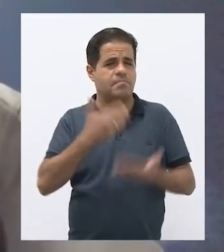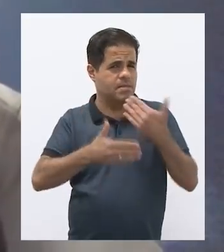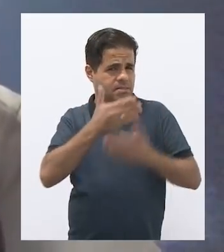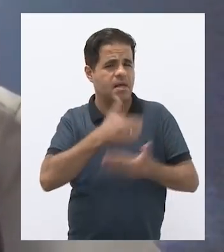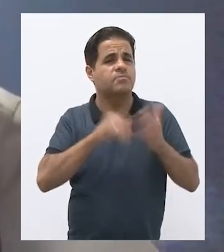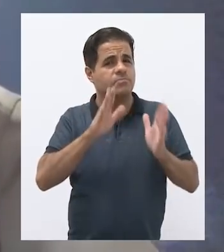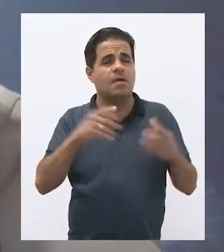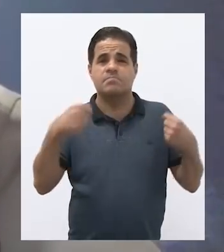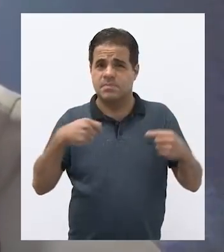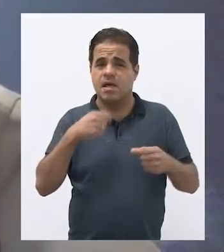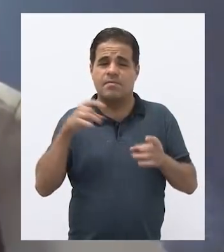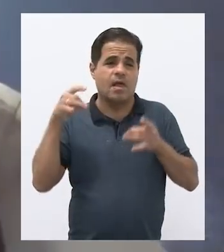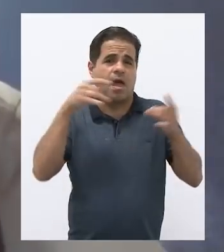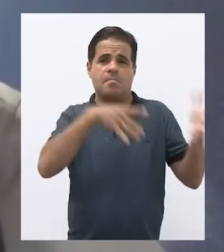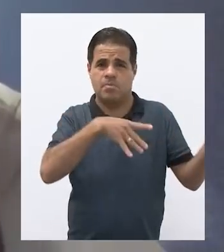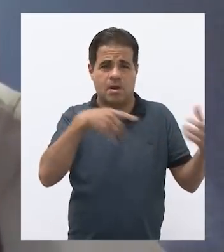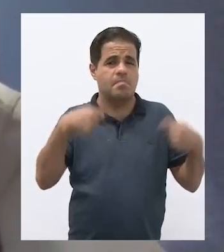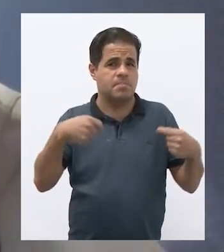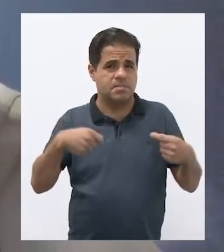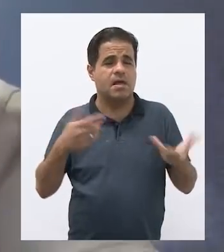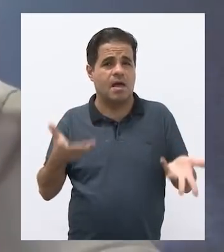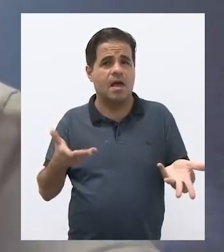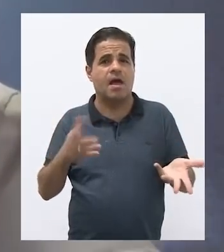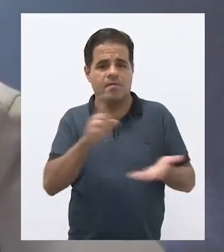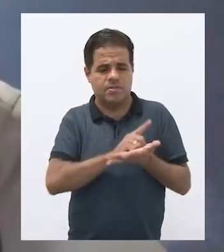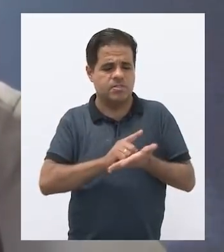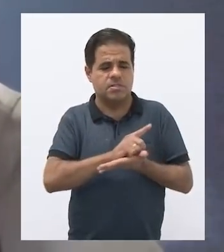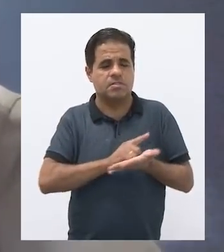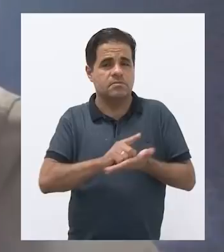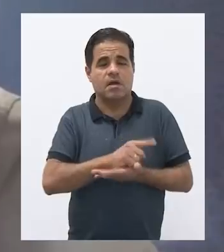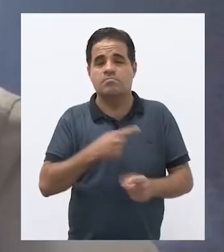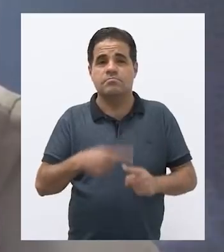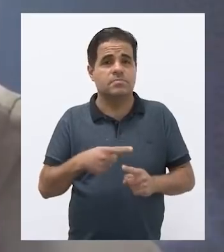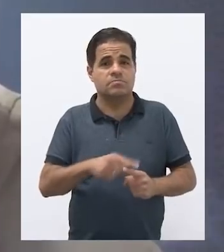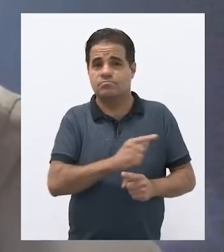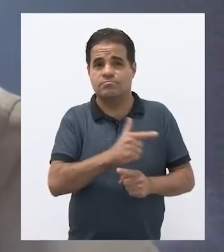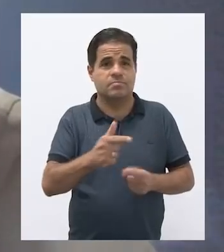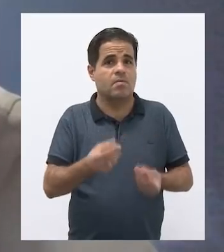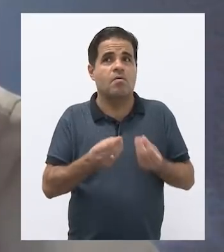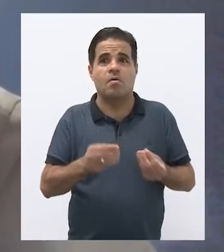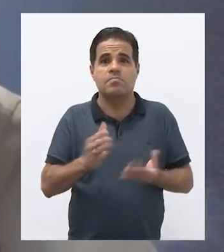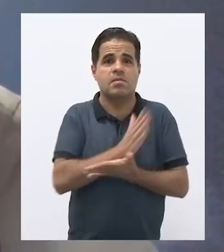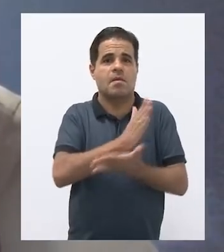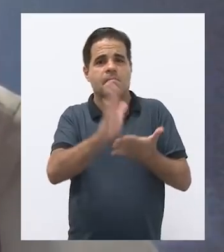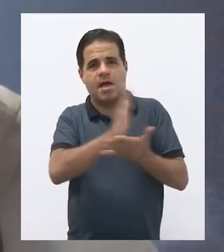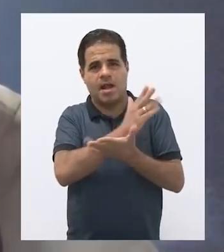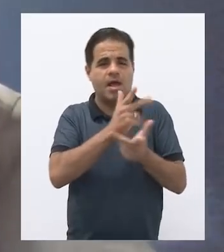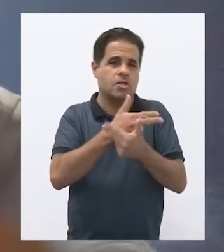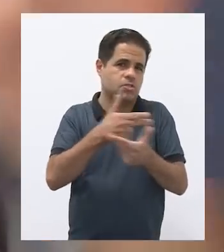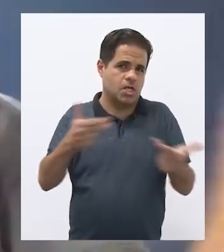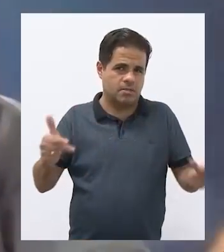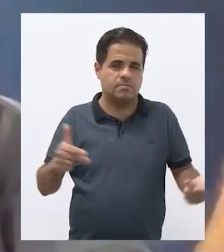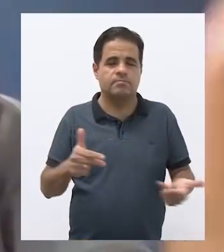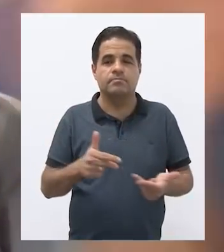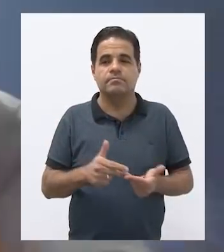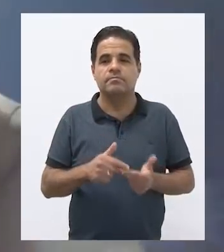tempo já deveríamos ter abandonado o digital, porque não há mais como a gente ficar separando as coisas entre o